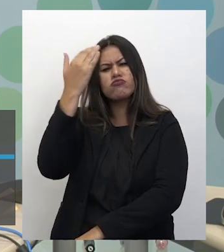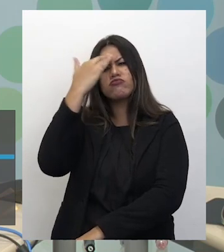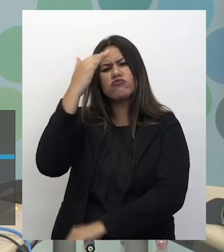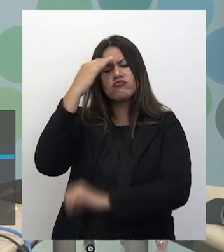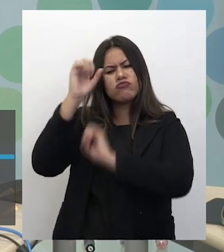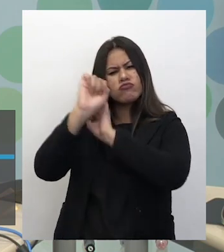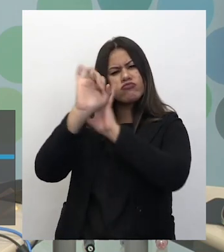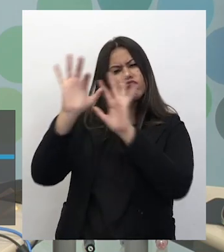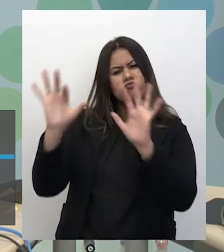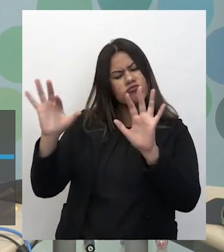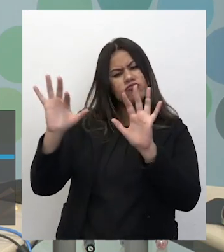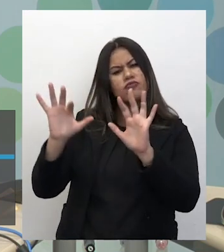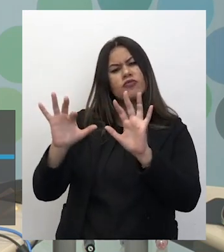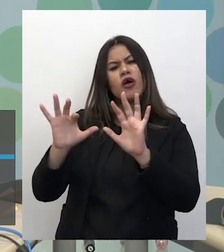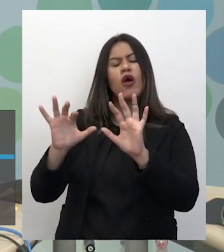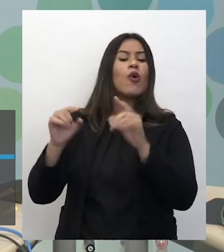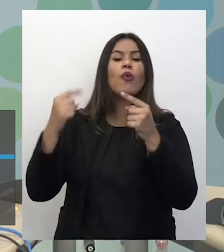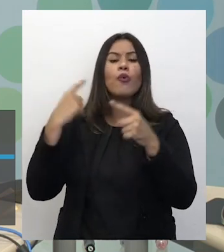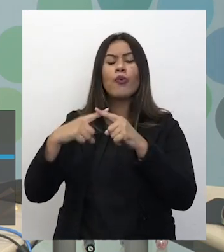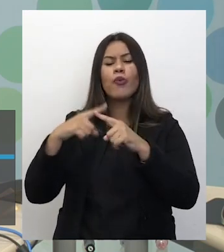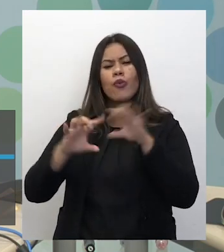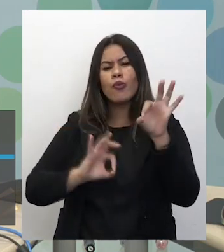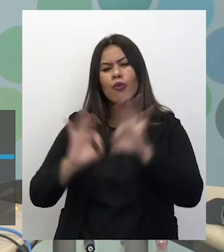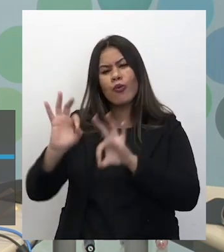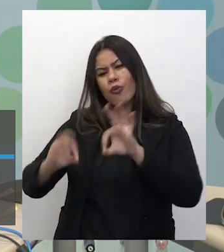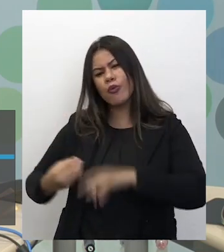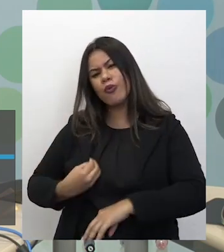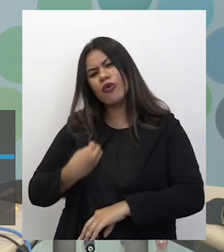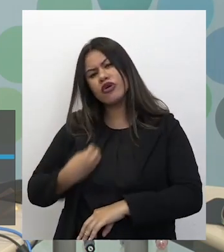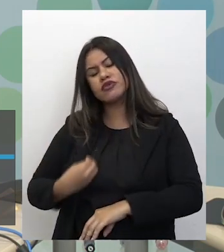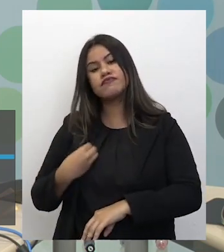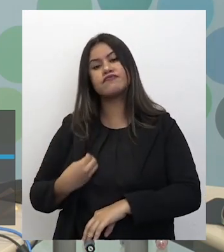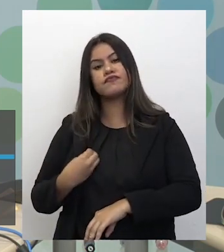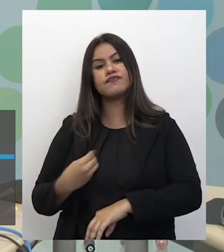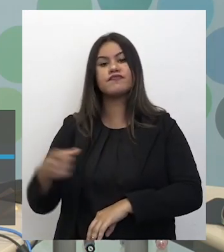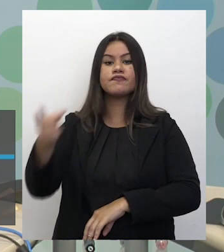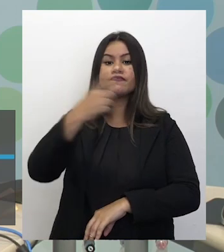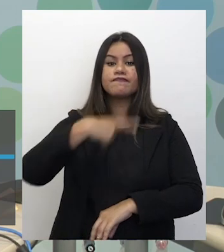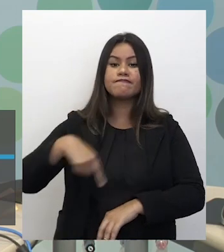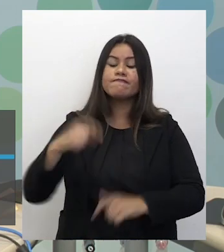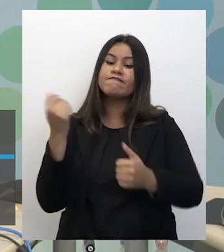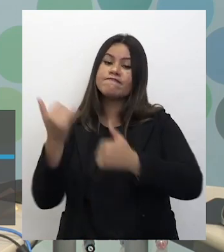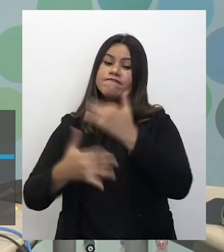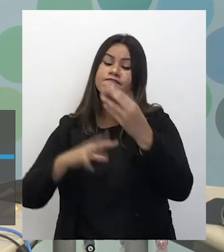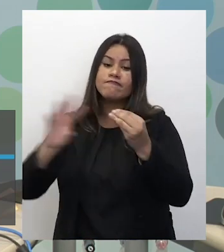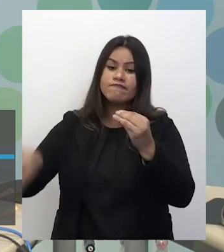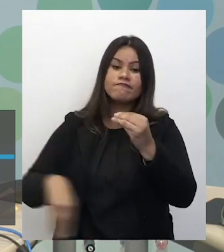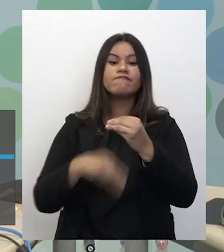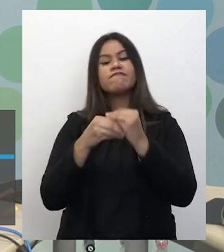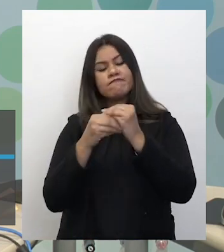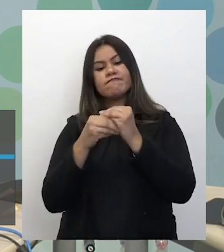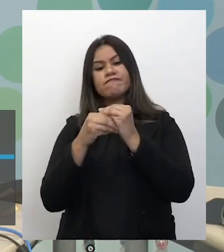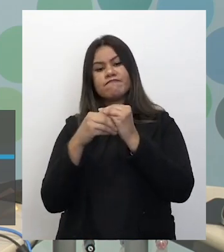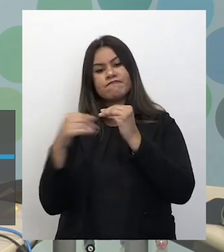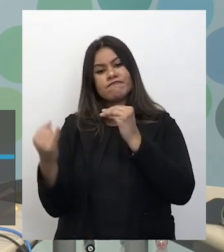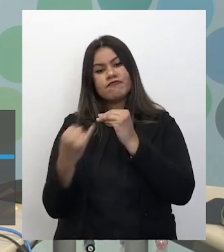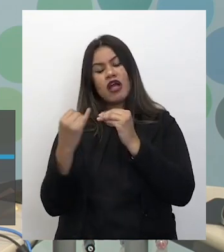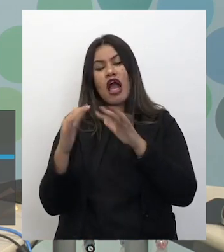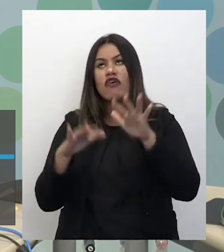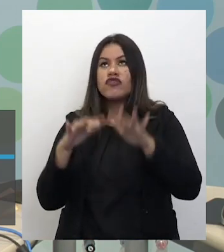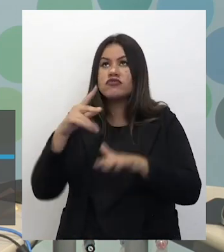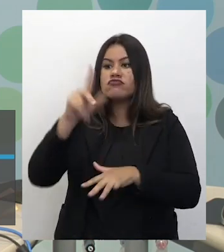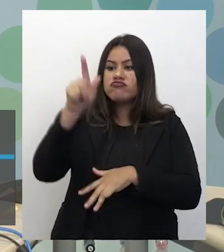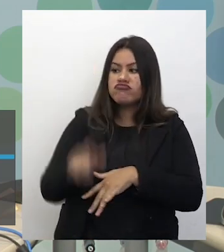de projeto de vida. É sempre bom a gente comentar alguma coisa que, de repente, pode acrescentar para aquela pessoa que fala assim, poxa, eu